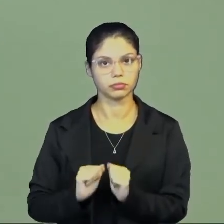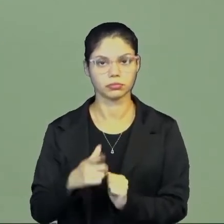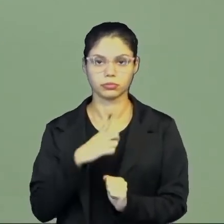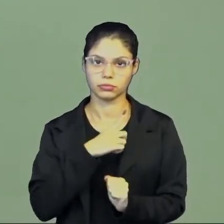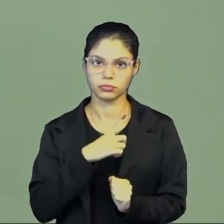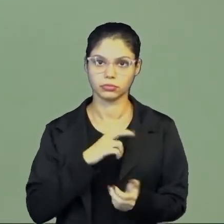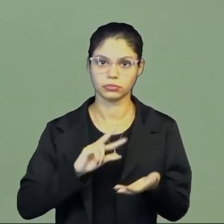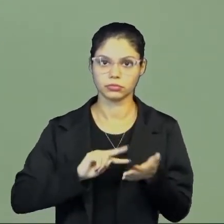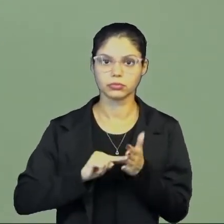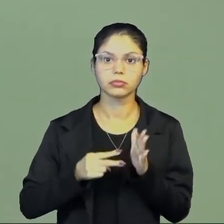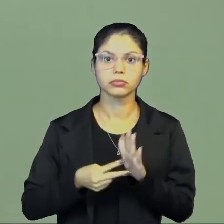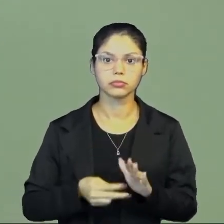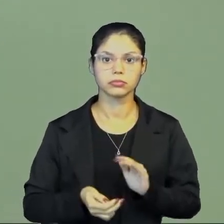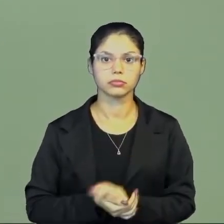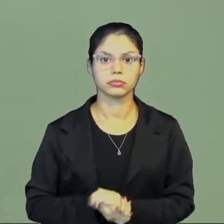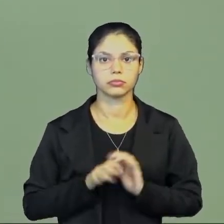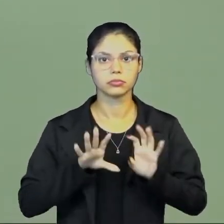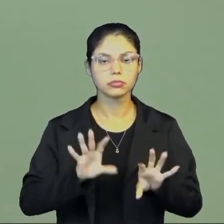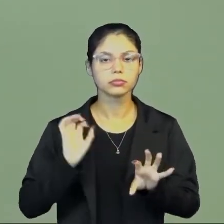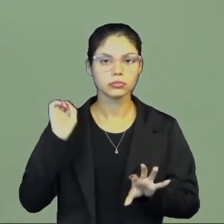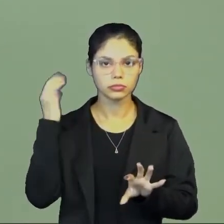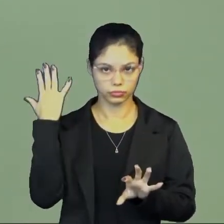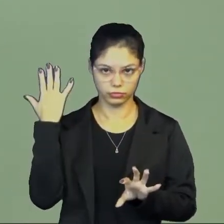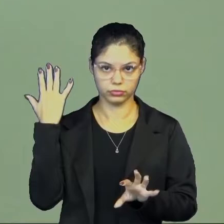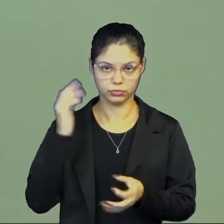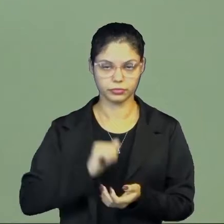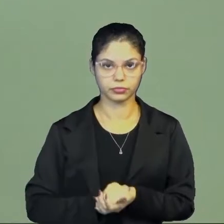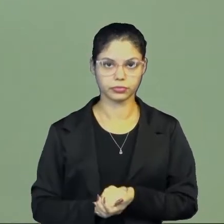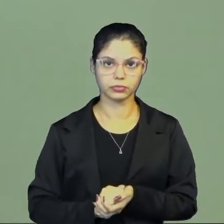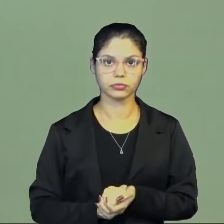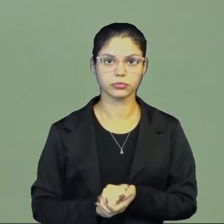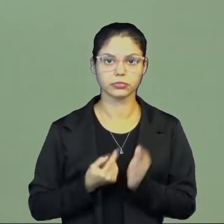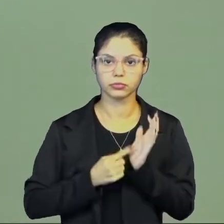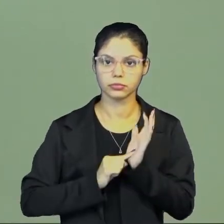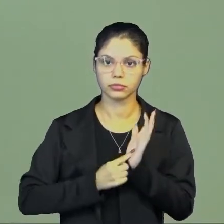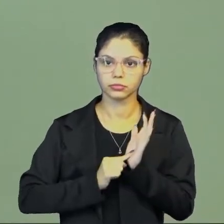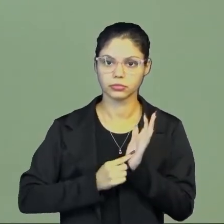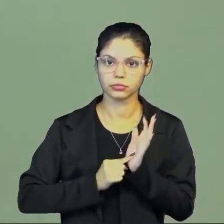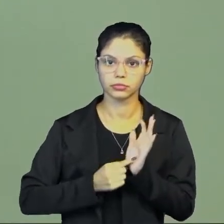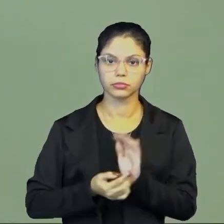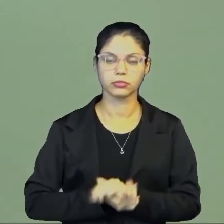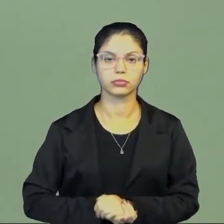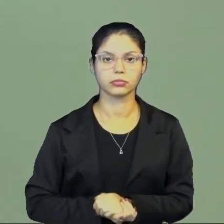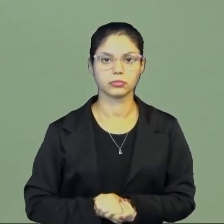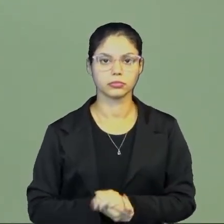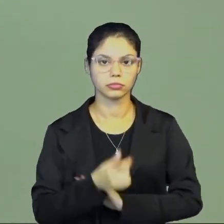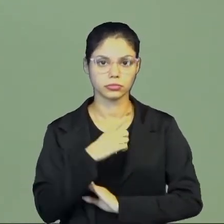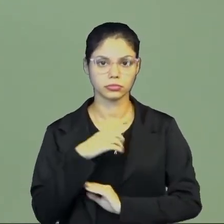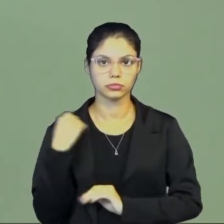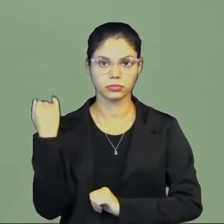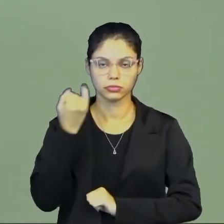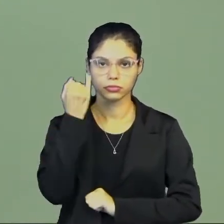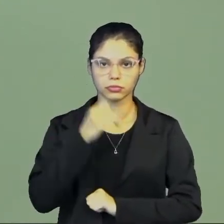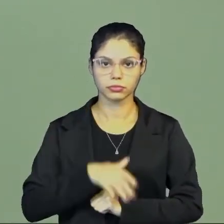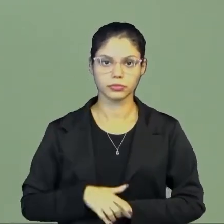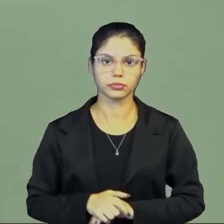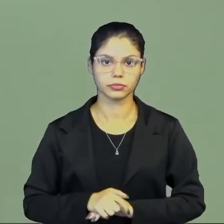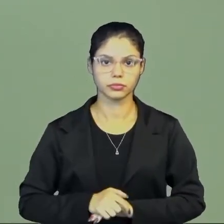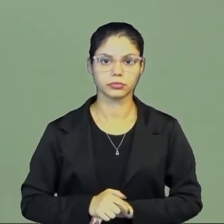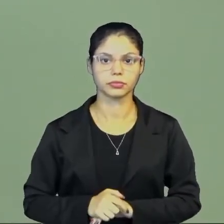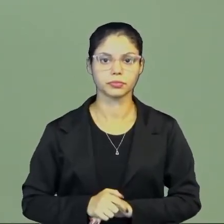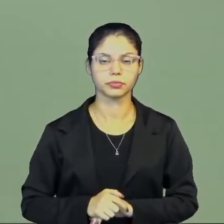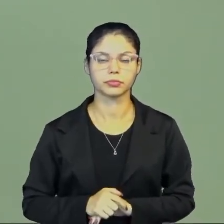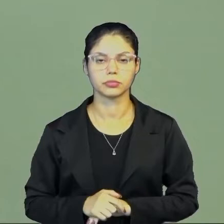ter significado. E é isso que vai fazer esses pontos, né, terem importância, tá bom?